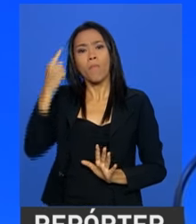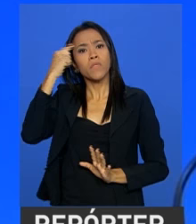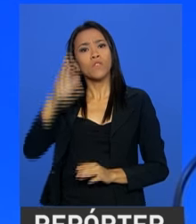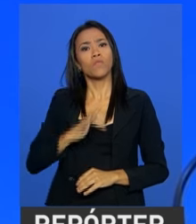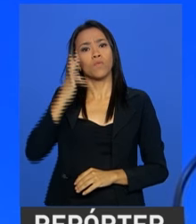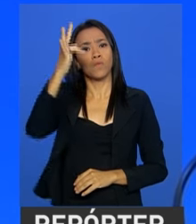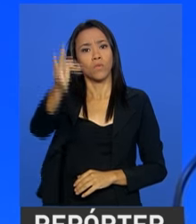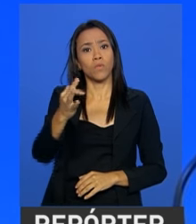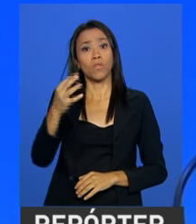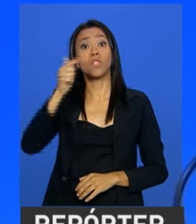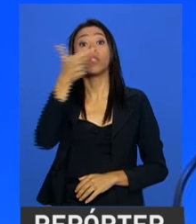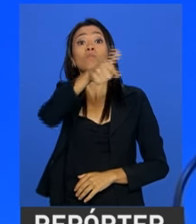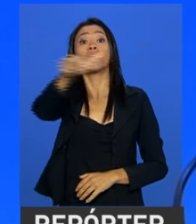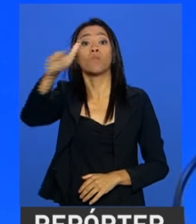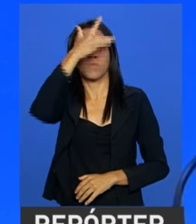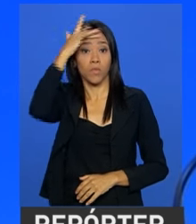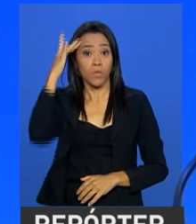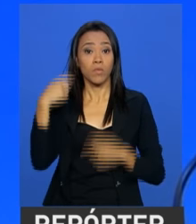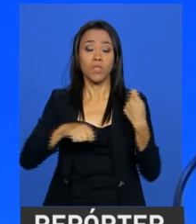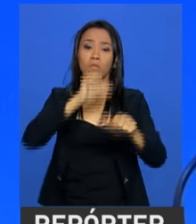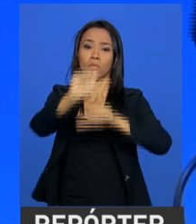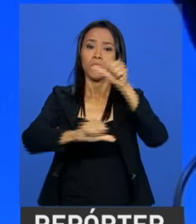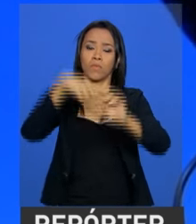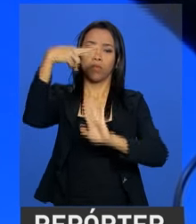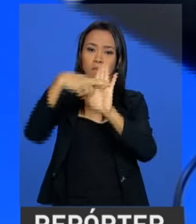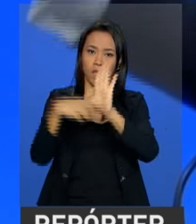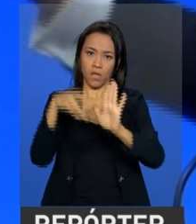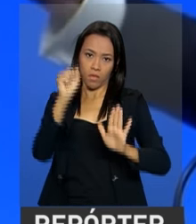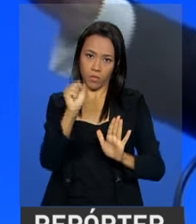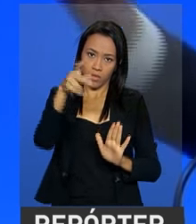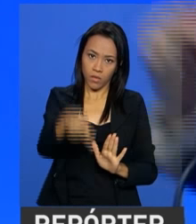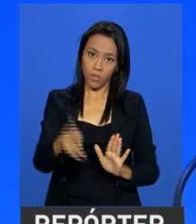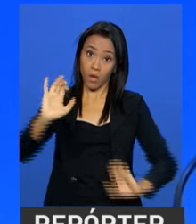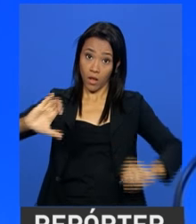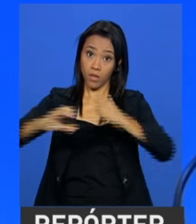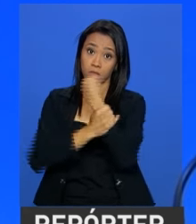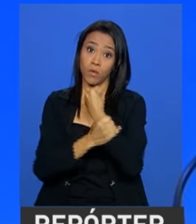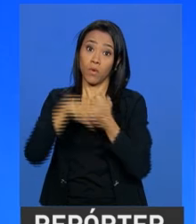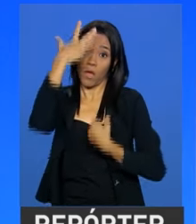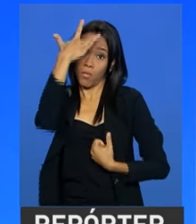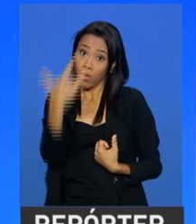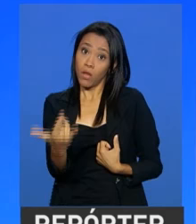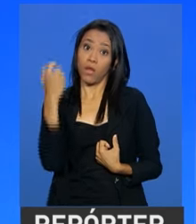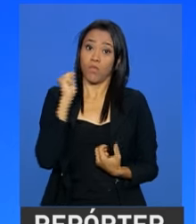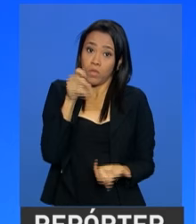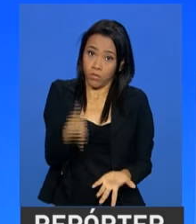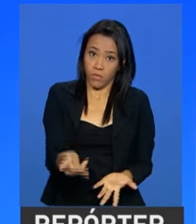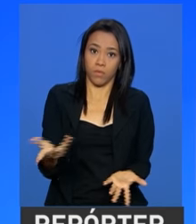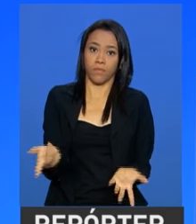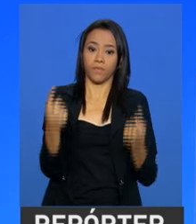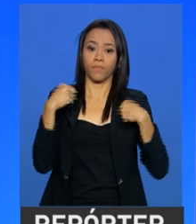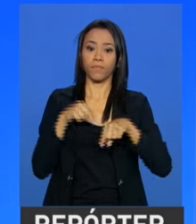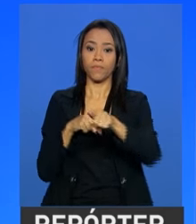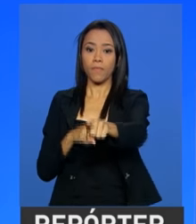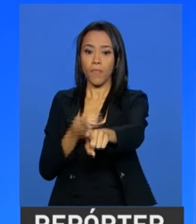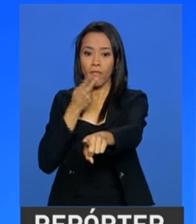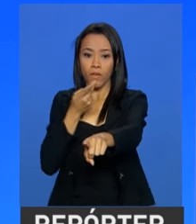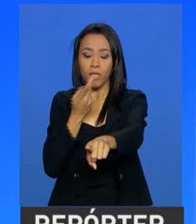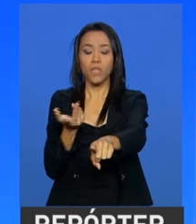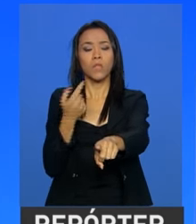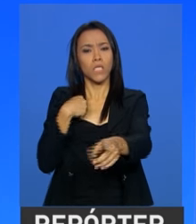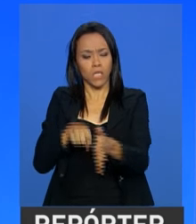Nós precisamos reformar a Previdência hoje para garantir a Previdência amanhã. O presidente ressaltou ainda que